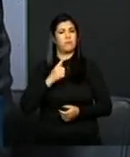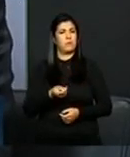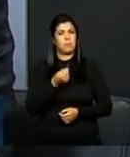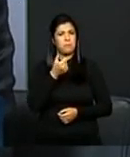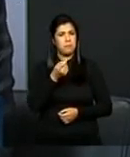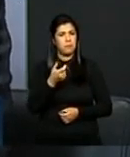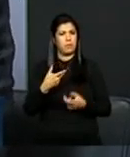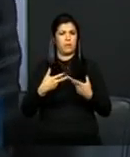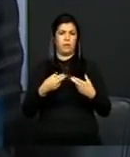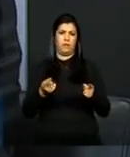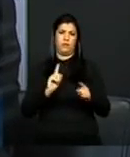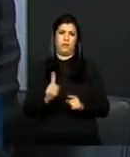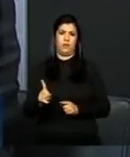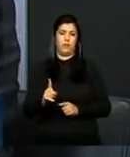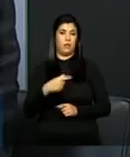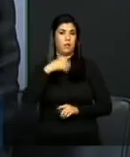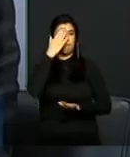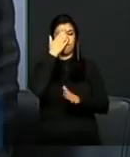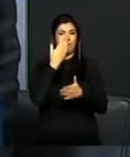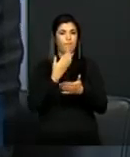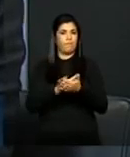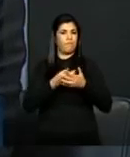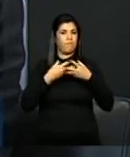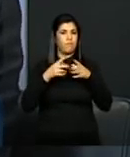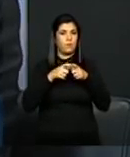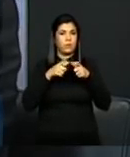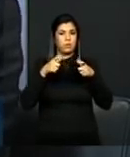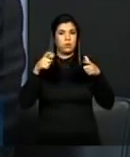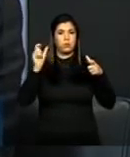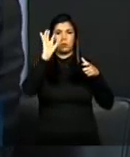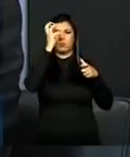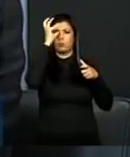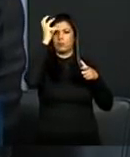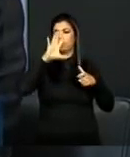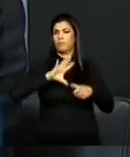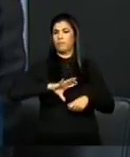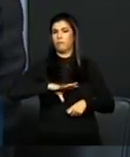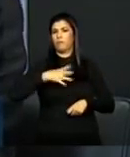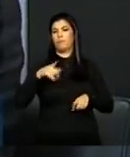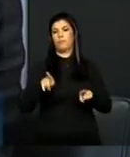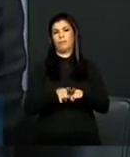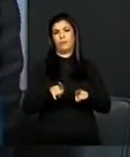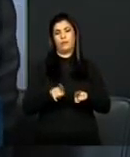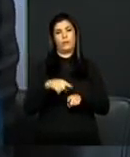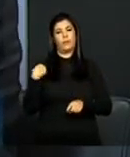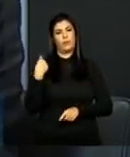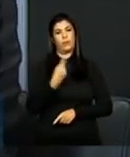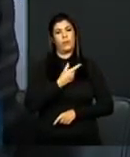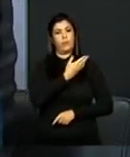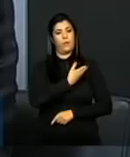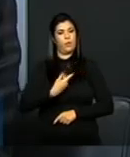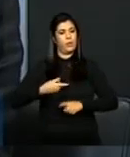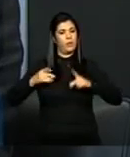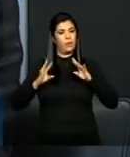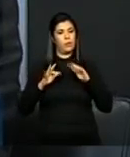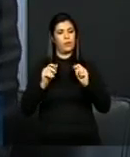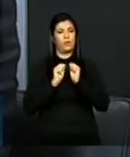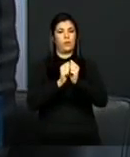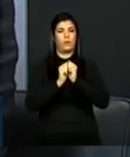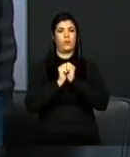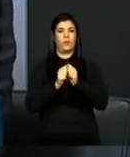e eu acho que é muita coisa, e é uma decisão muito corajosa e audaciosa nossa, do nosso governo, todos nós